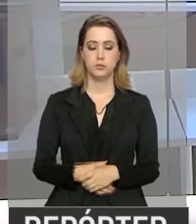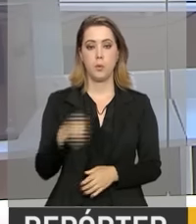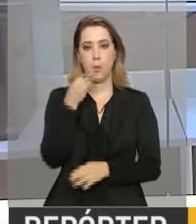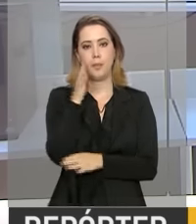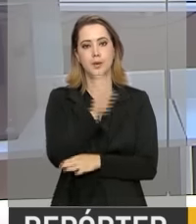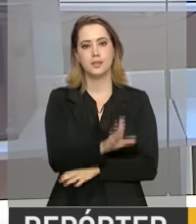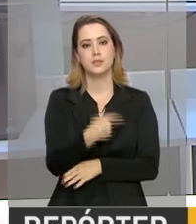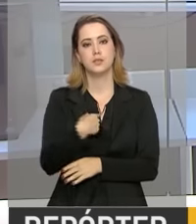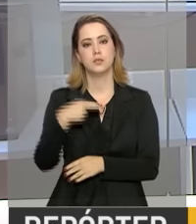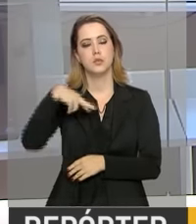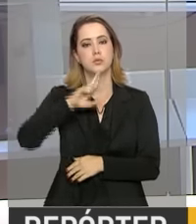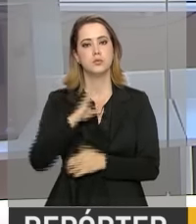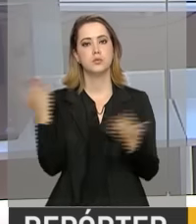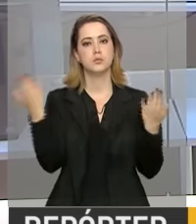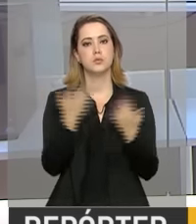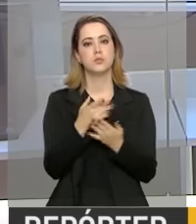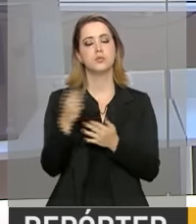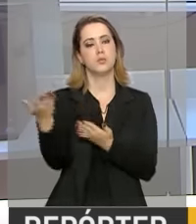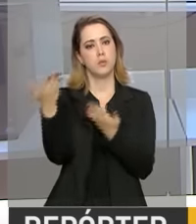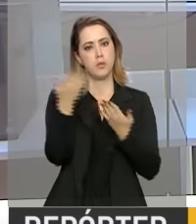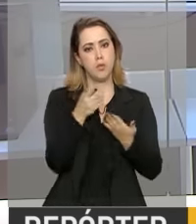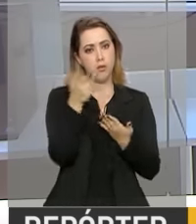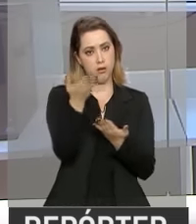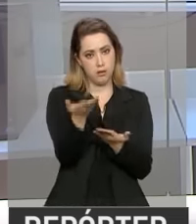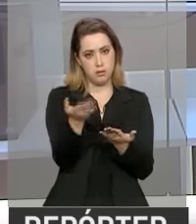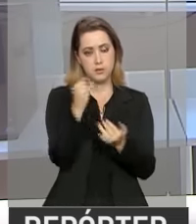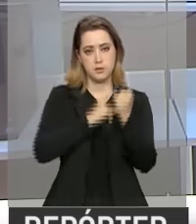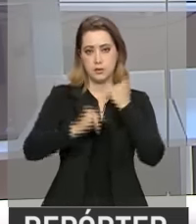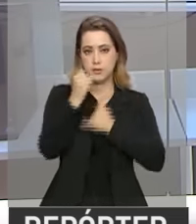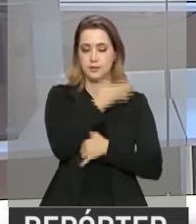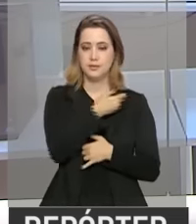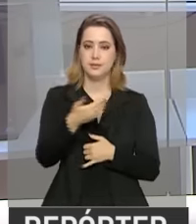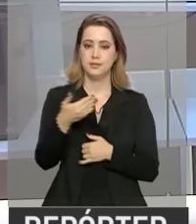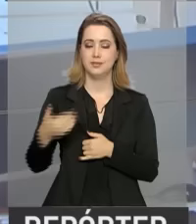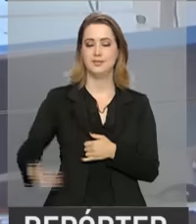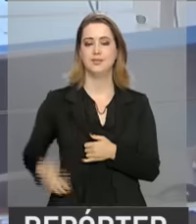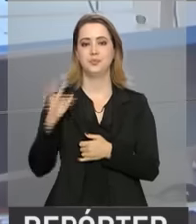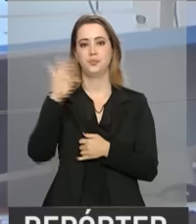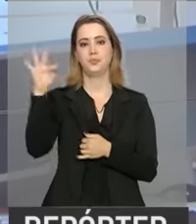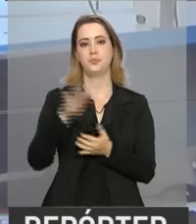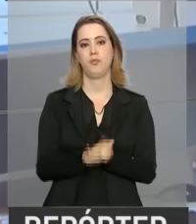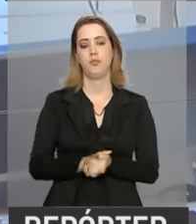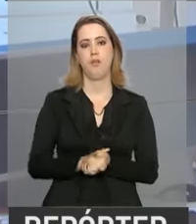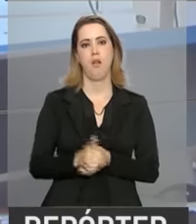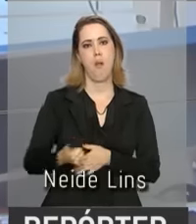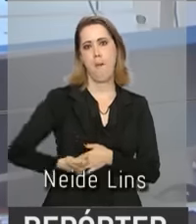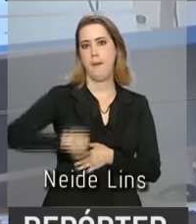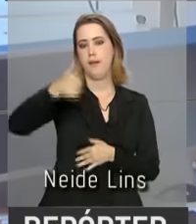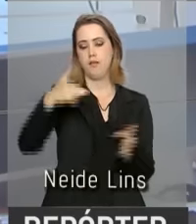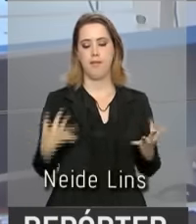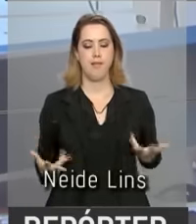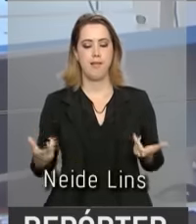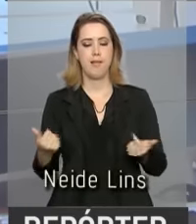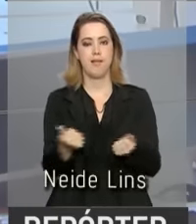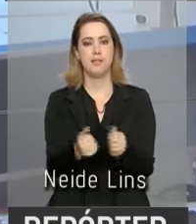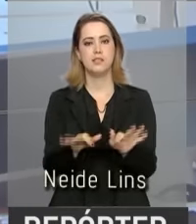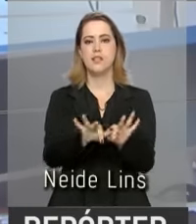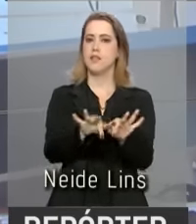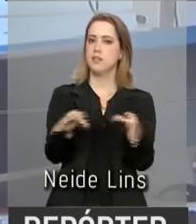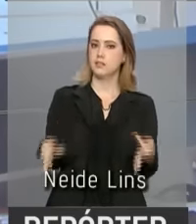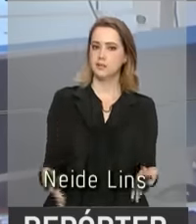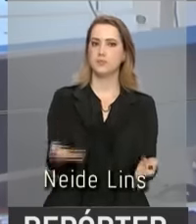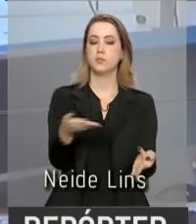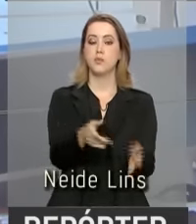Olá, boa tarde. O repórter NBR está de volta e traz para você as notícias do governo federal. Mais eficiência e menos